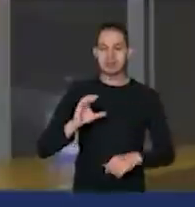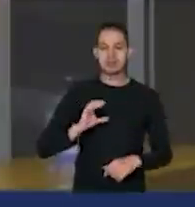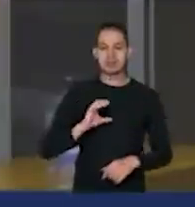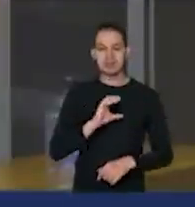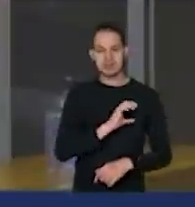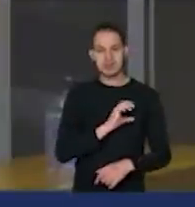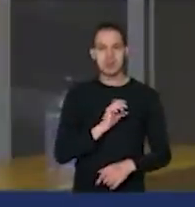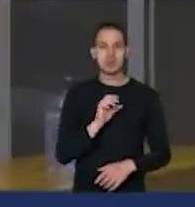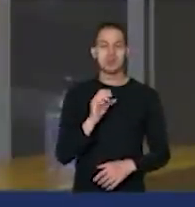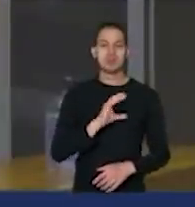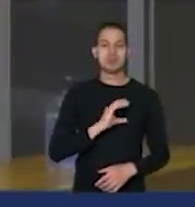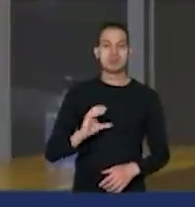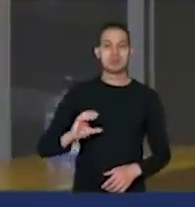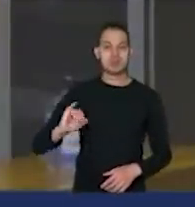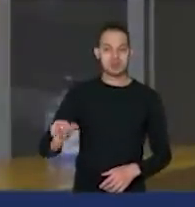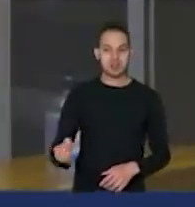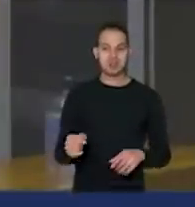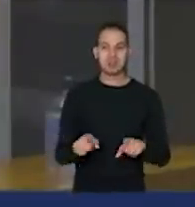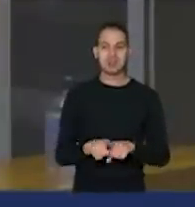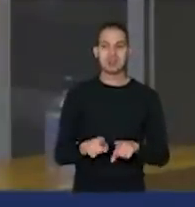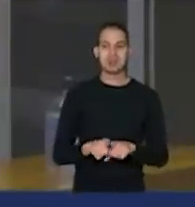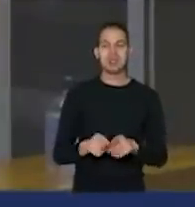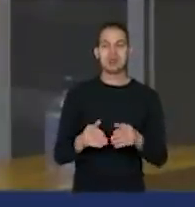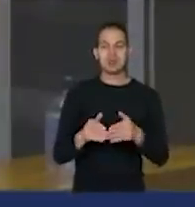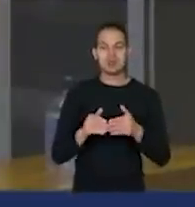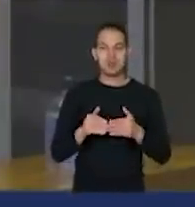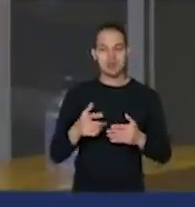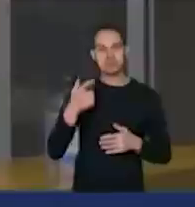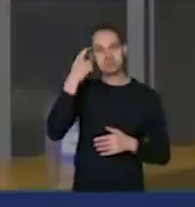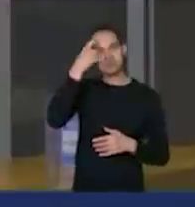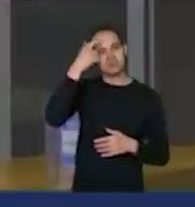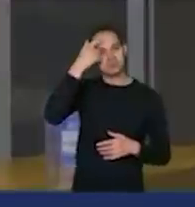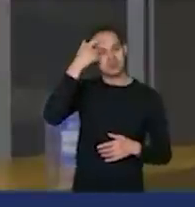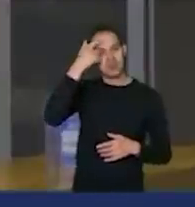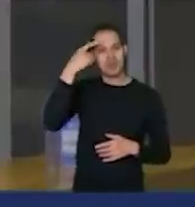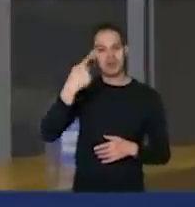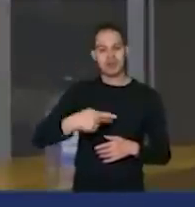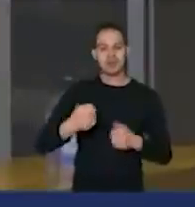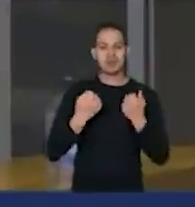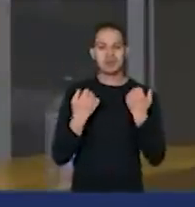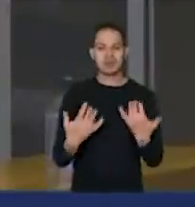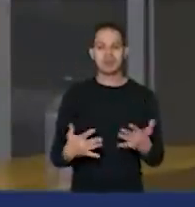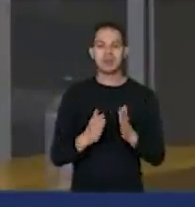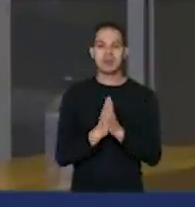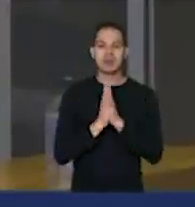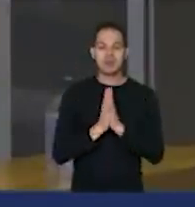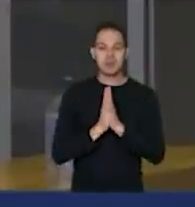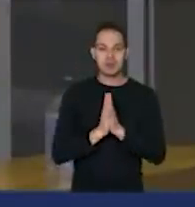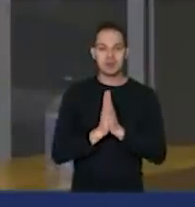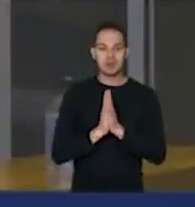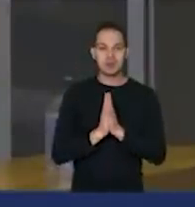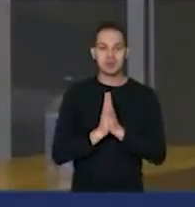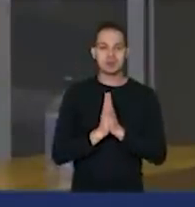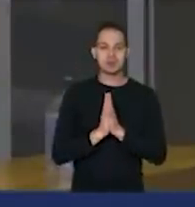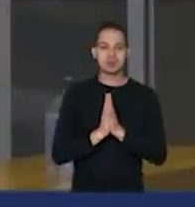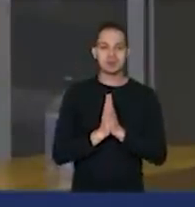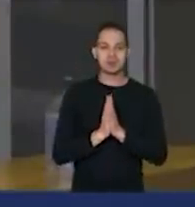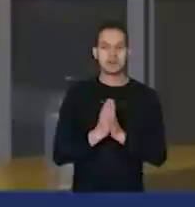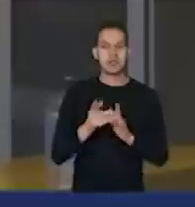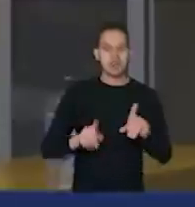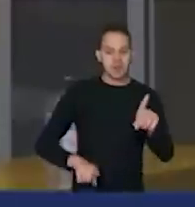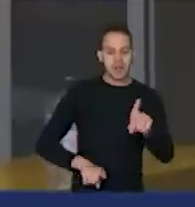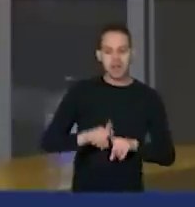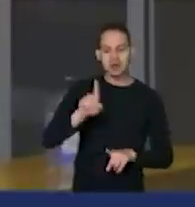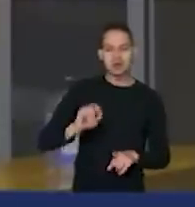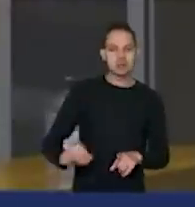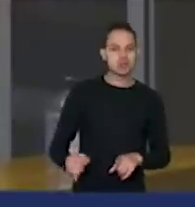Justiça, e apelo ao bom senso deste plenário, que não faça a gente bater o recorde de juros e